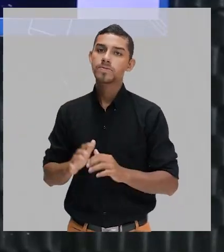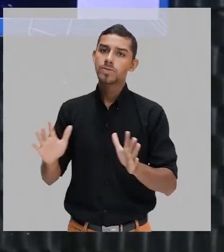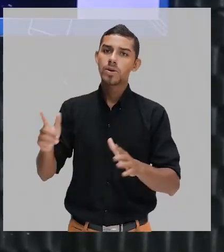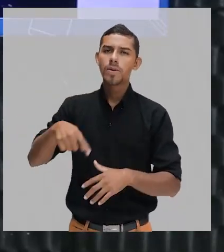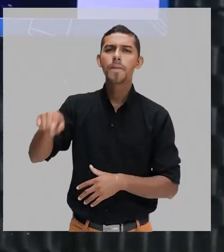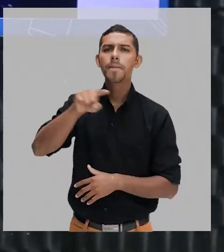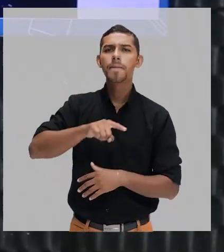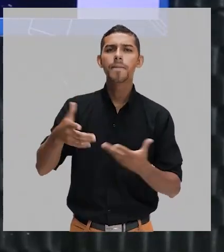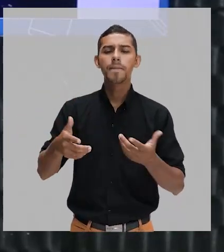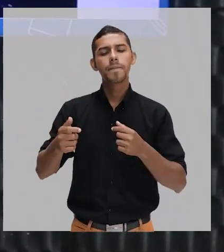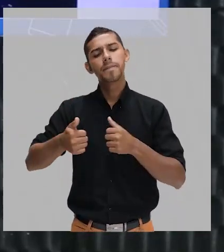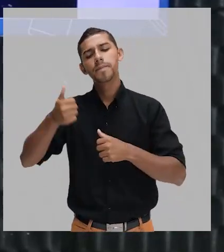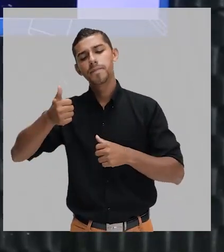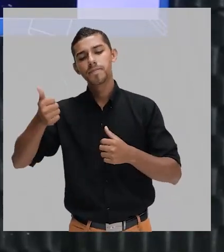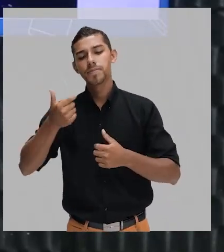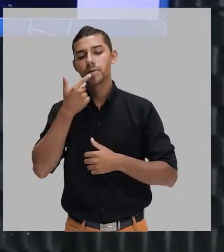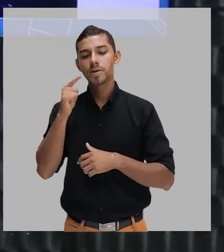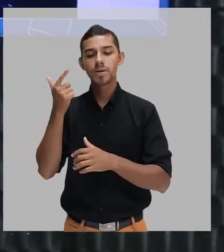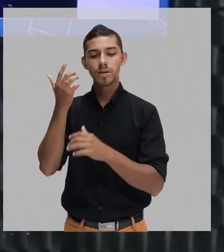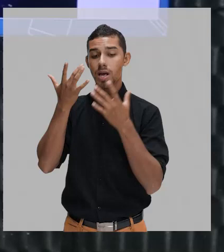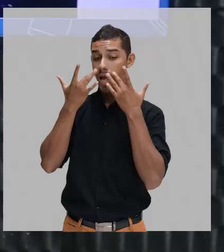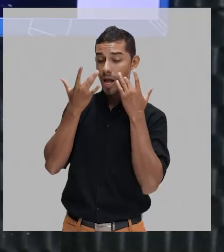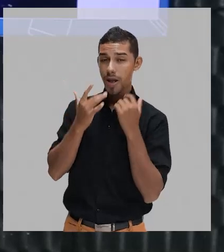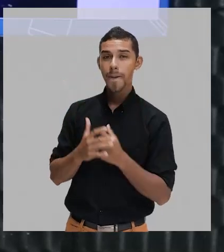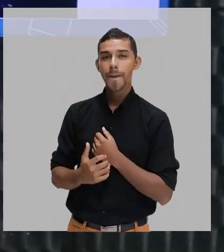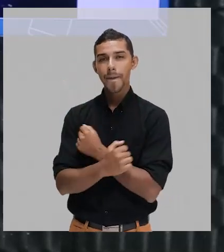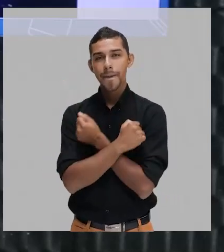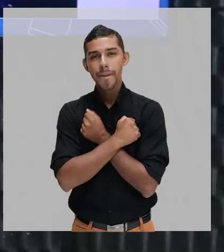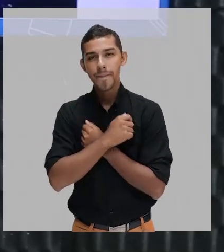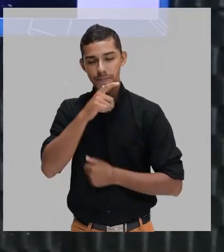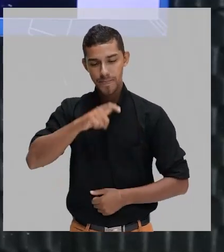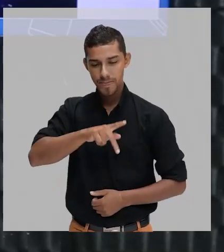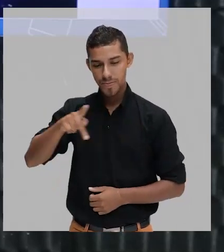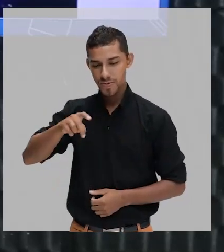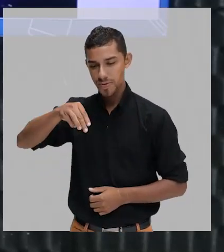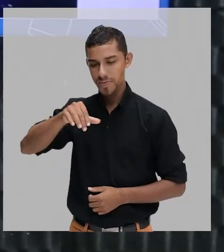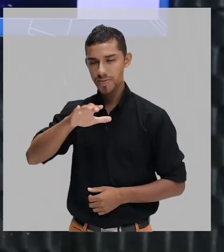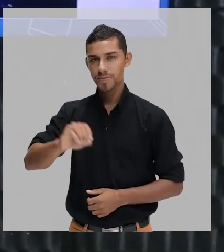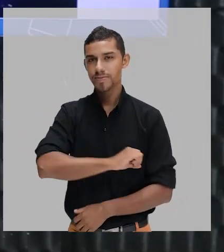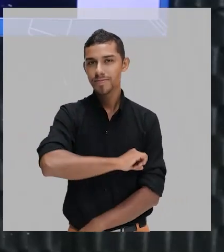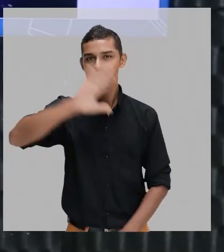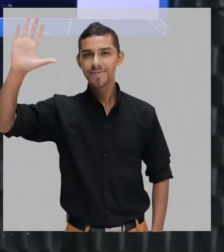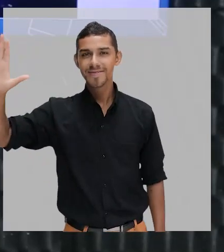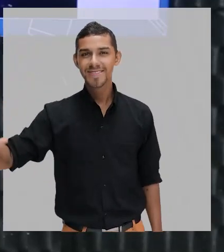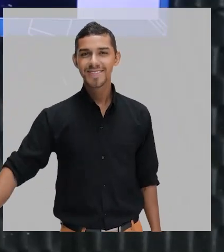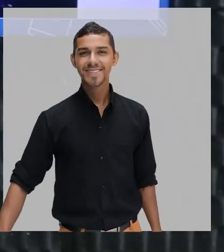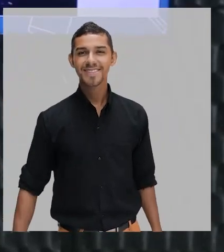deixar vocês aqui com a primeira parte de linguagem teatral. Um abraço, professor Marcos Dominício. Fui!